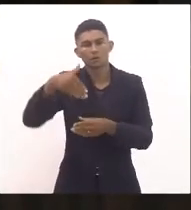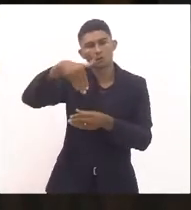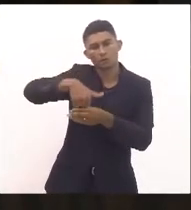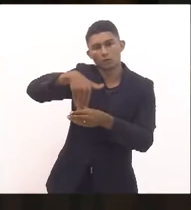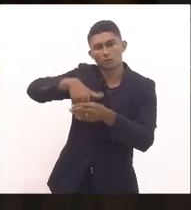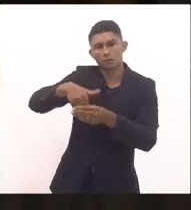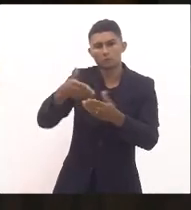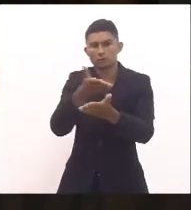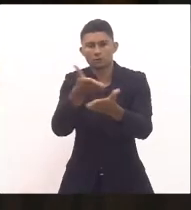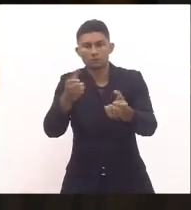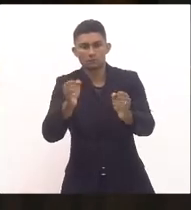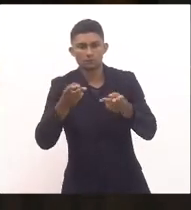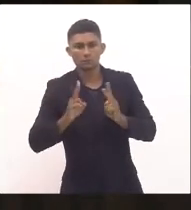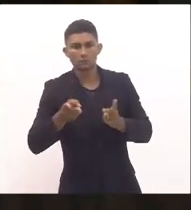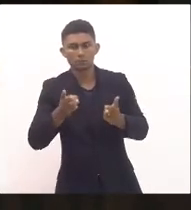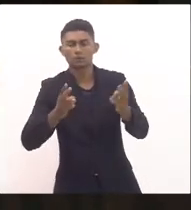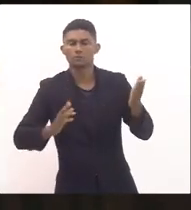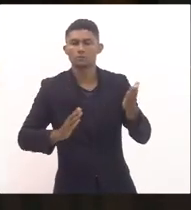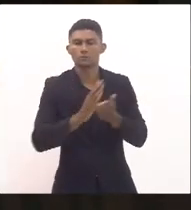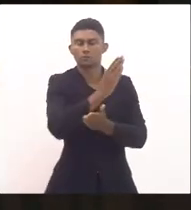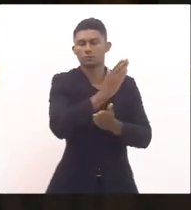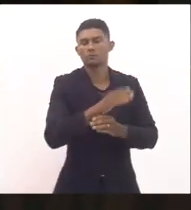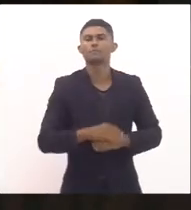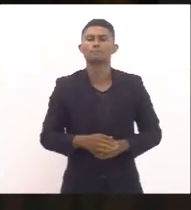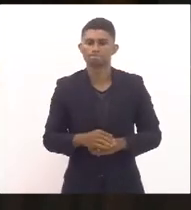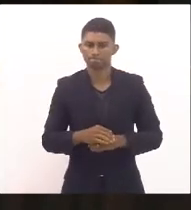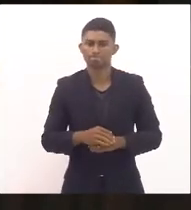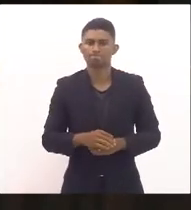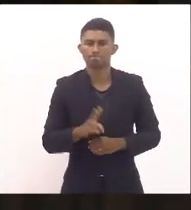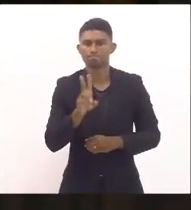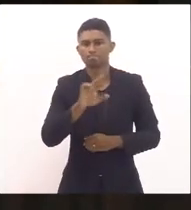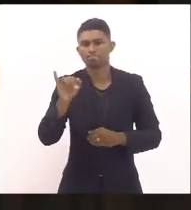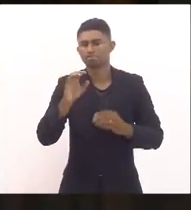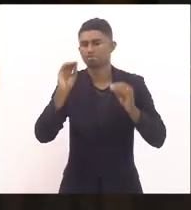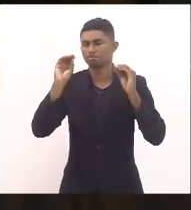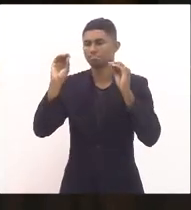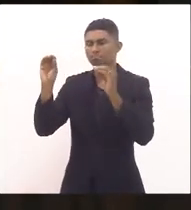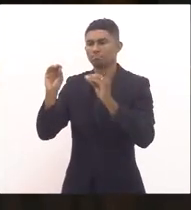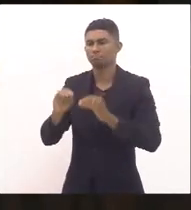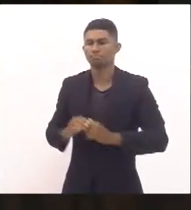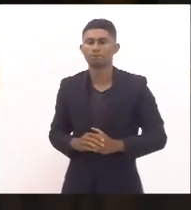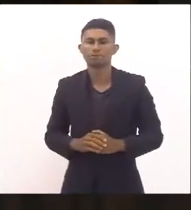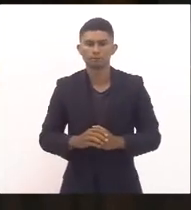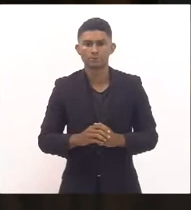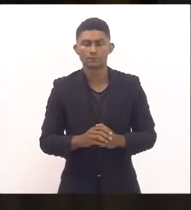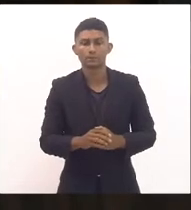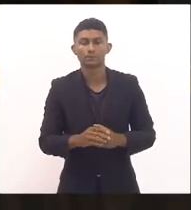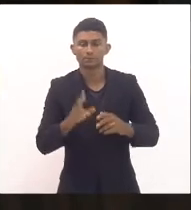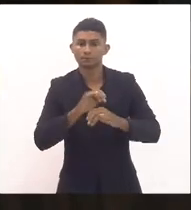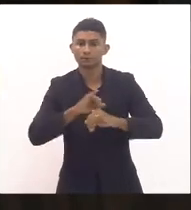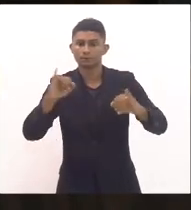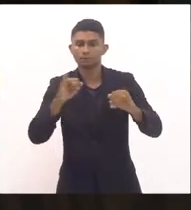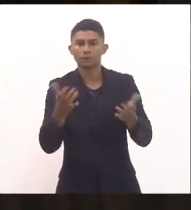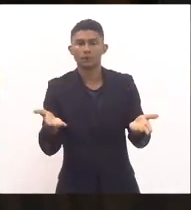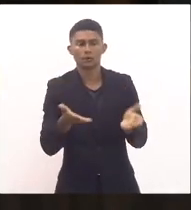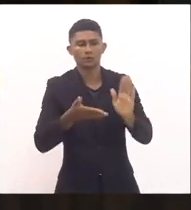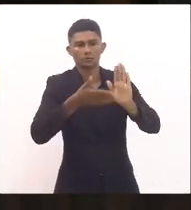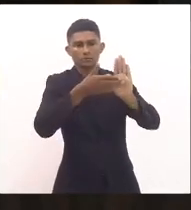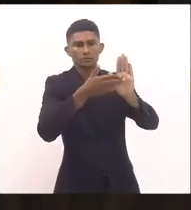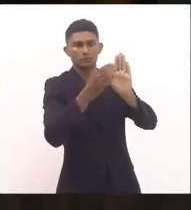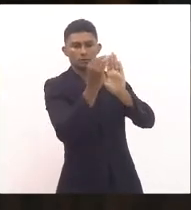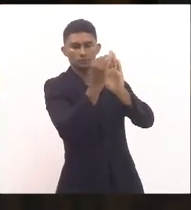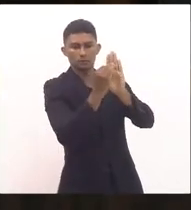que aprovam, permaneçam como estão. Aprovado, vai a promulgação. Anuncio, incluído na ordem do dia, de acordo